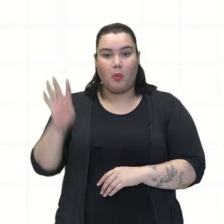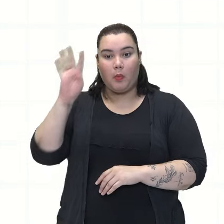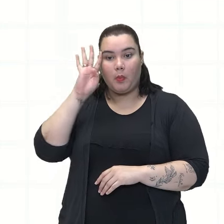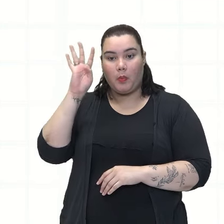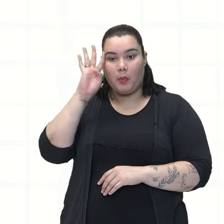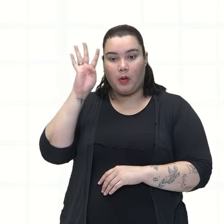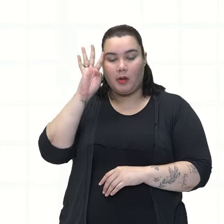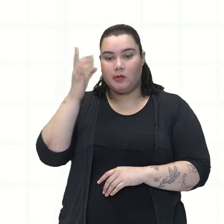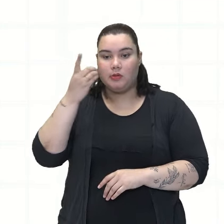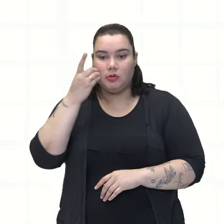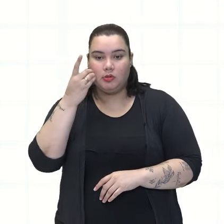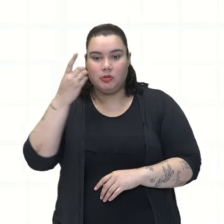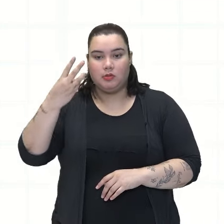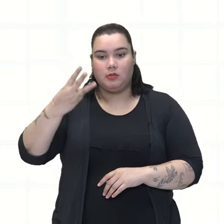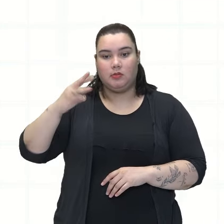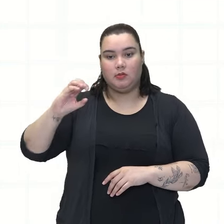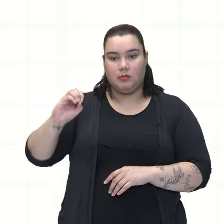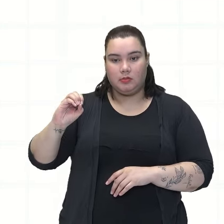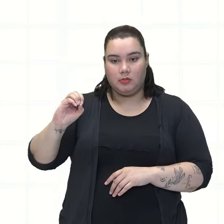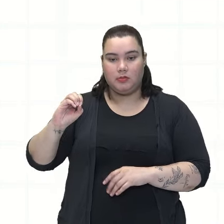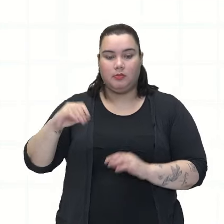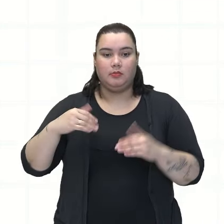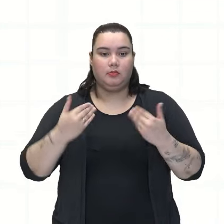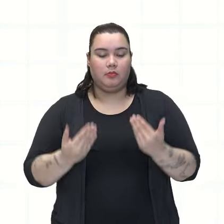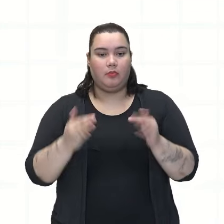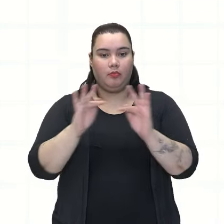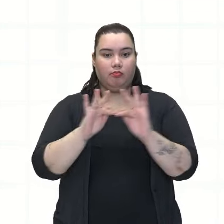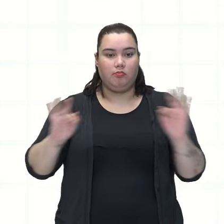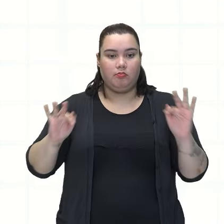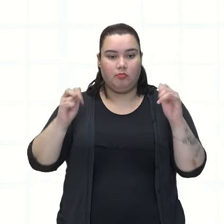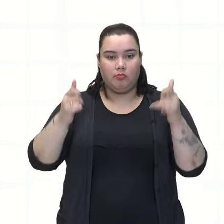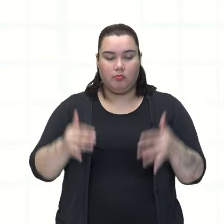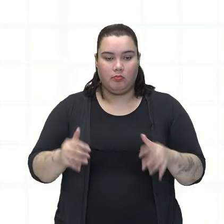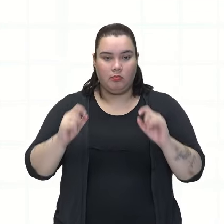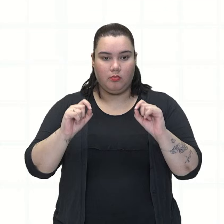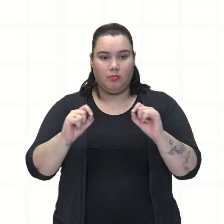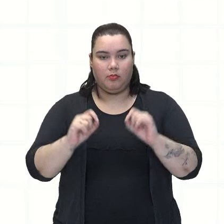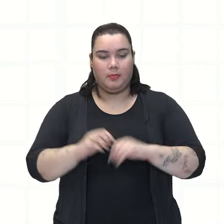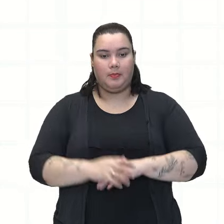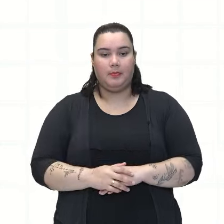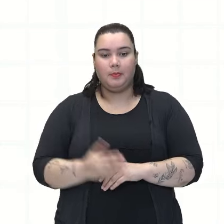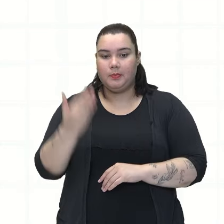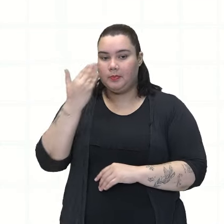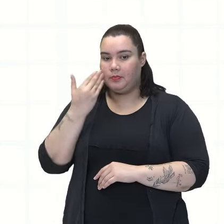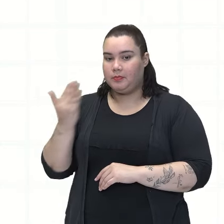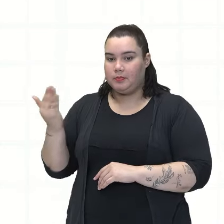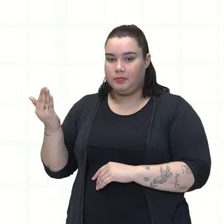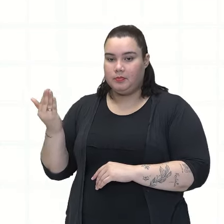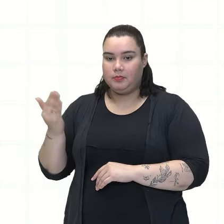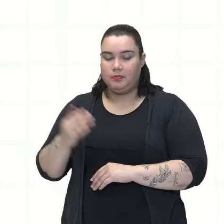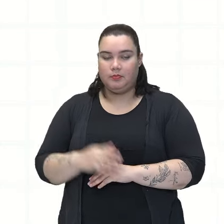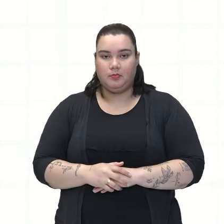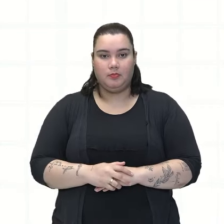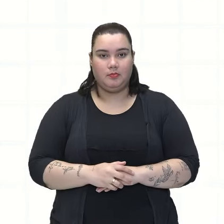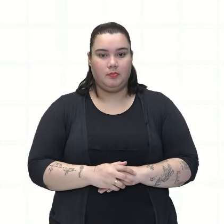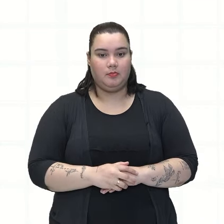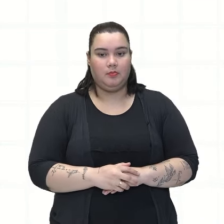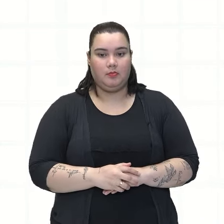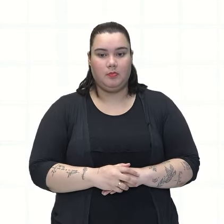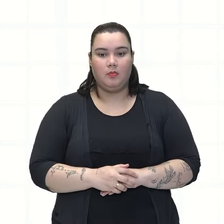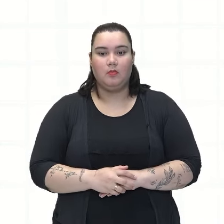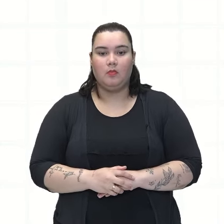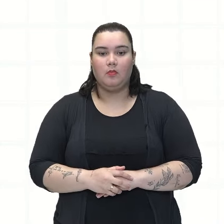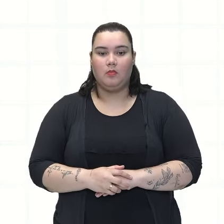quarta-feira, dia 30. E aí a frase diz o seguinte, we are going to have an